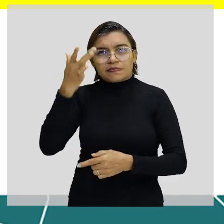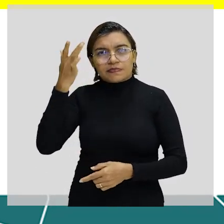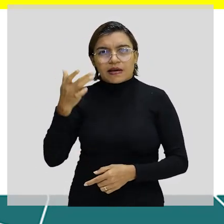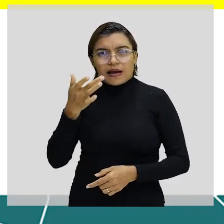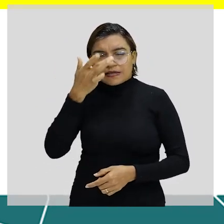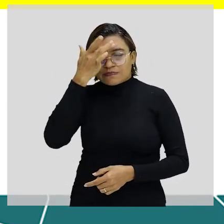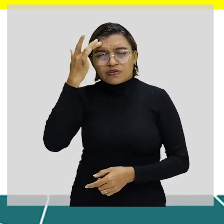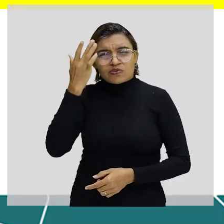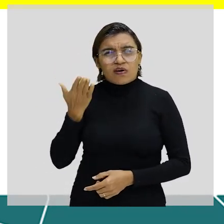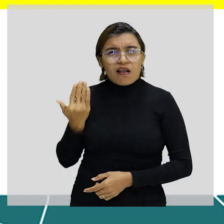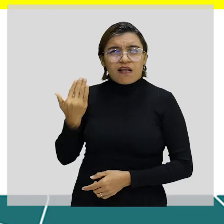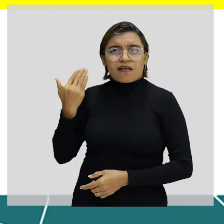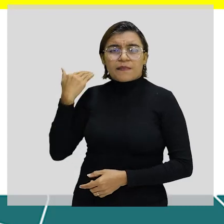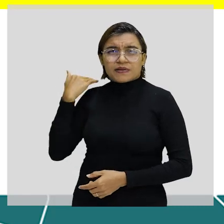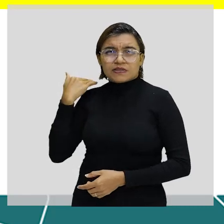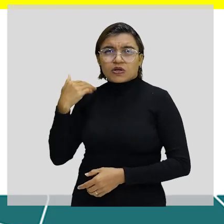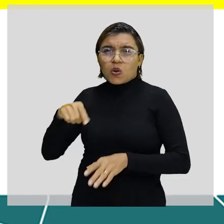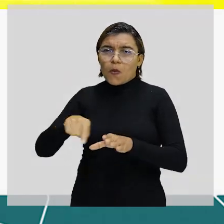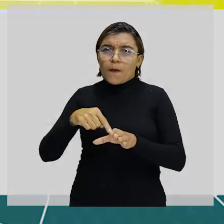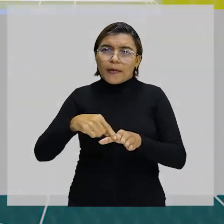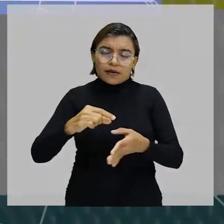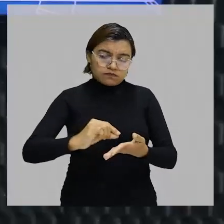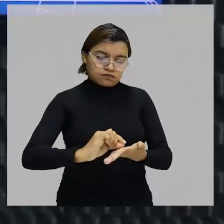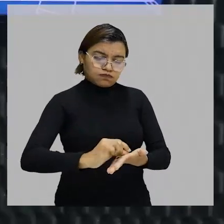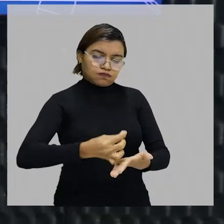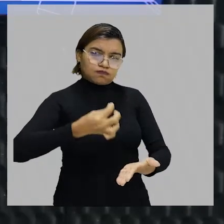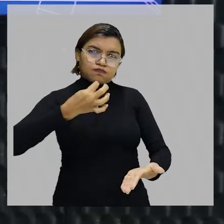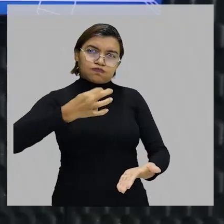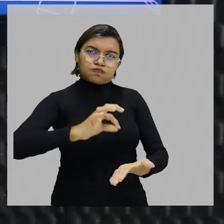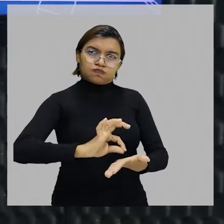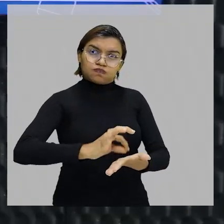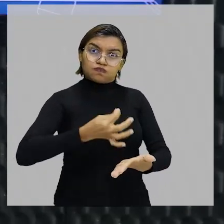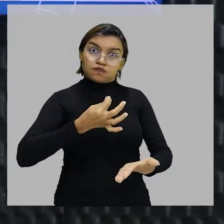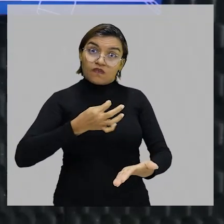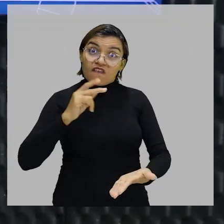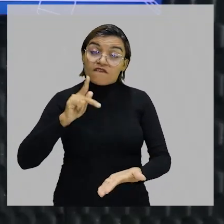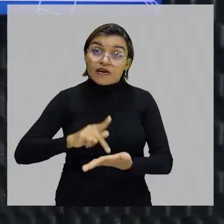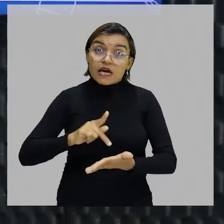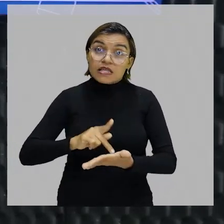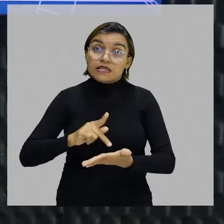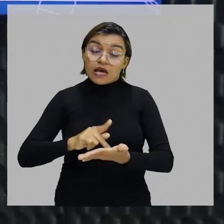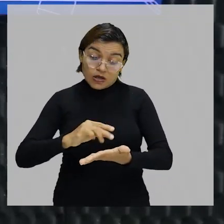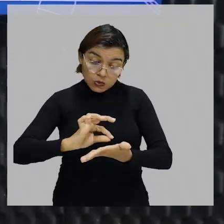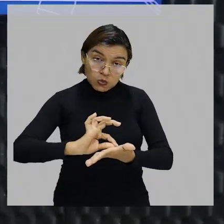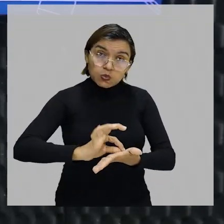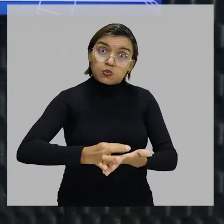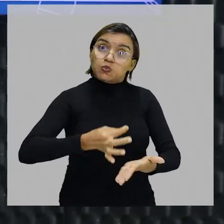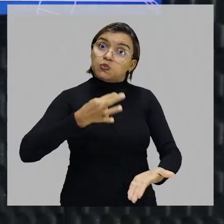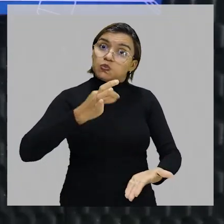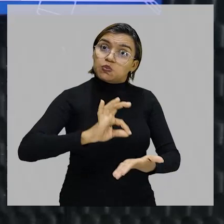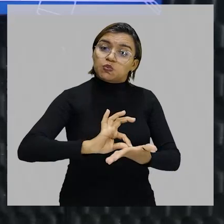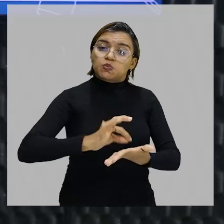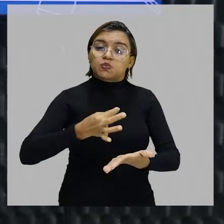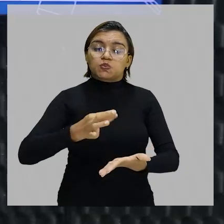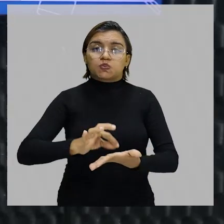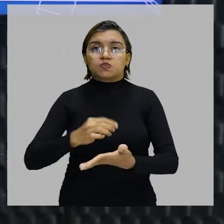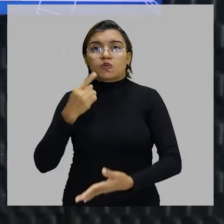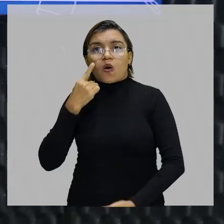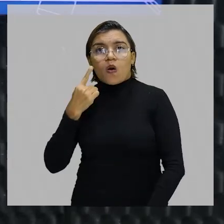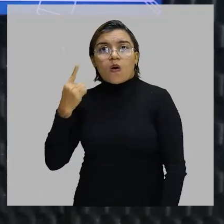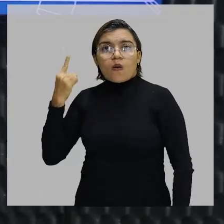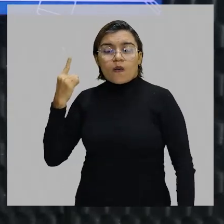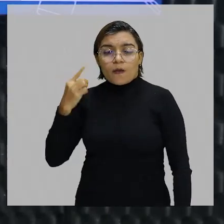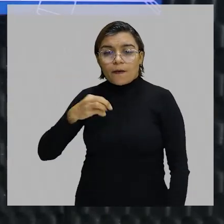passando no pé e tirando só a pelinha, só que nesse caso ela vai perfurando mesmo e vai costurando Made in Brasil, marca